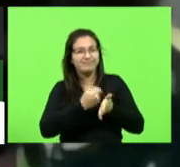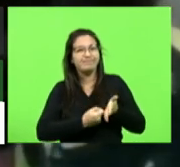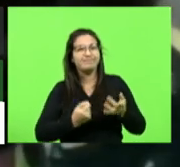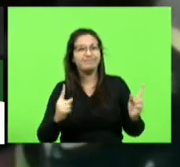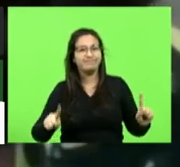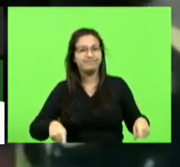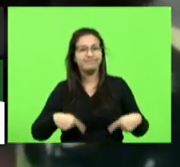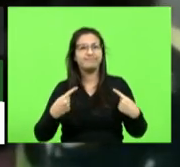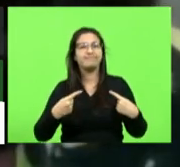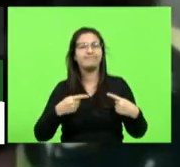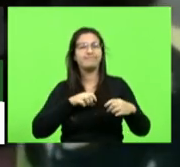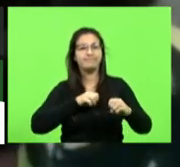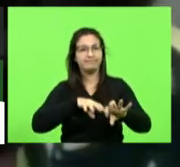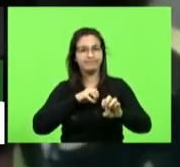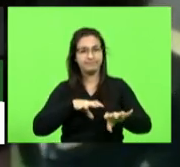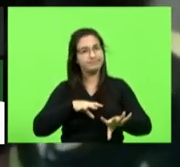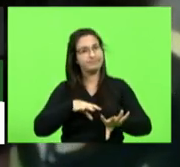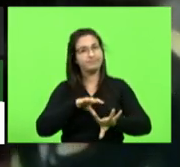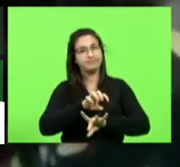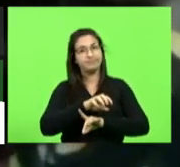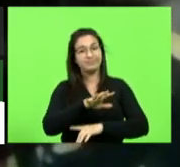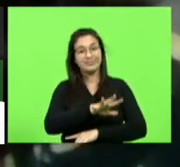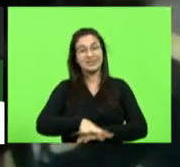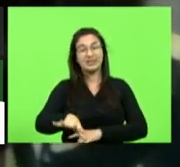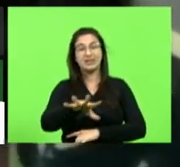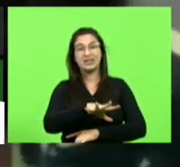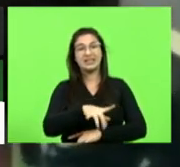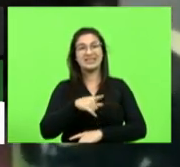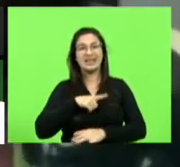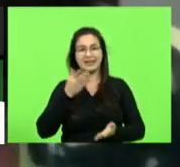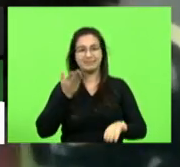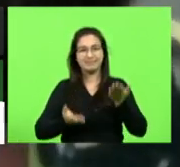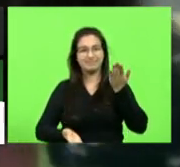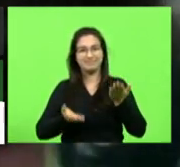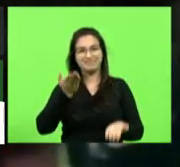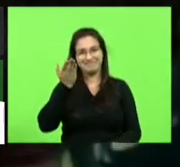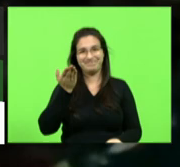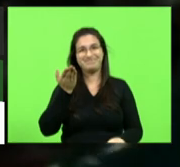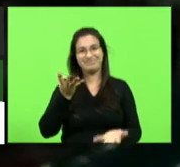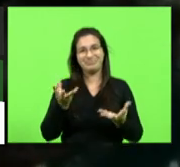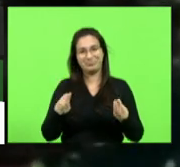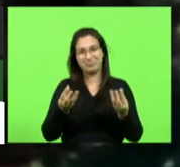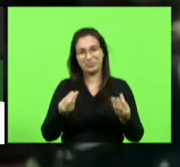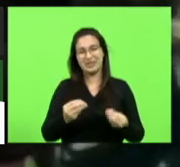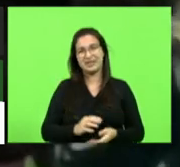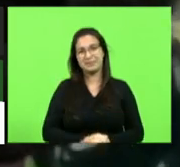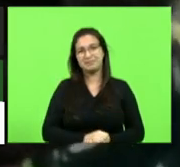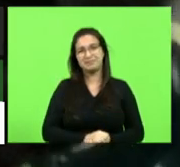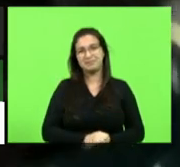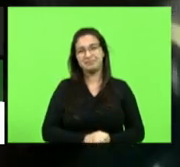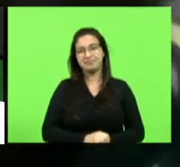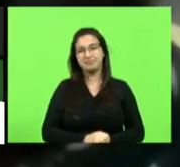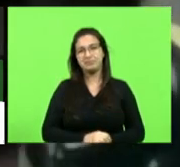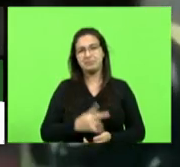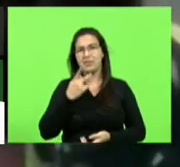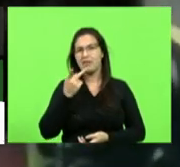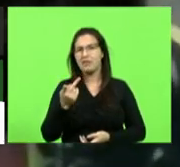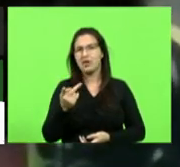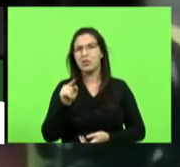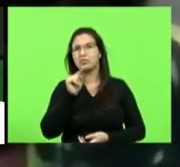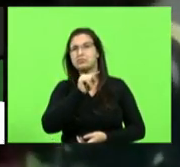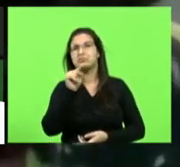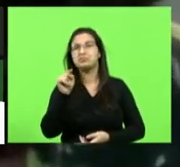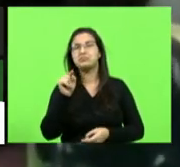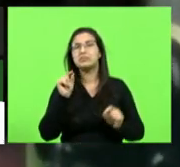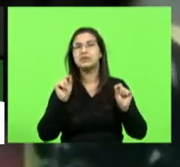uma sociedade marcada por uma profunda desigualdade. E como alguém terminou de citar, né, nesse